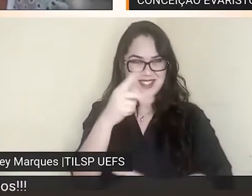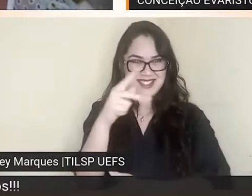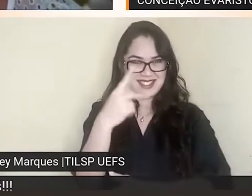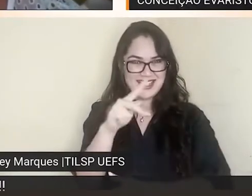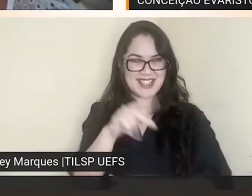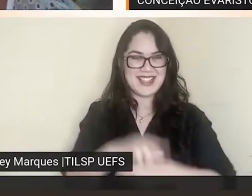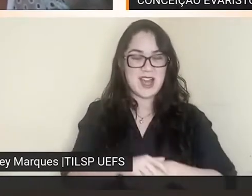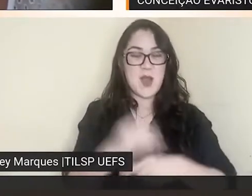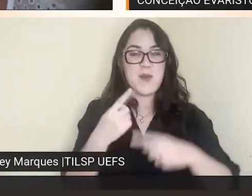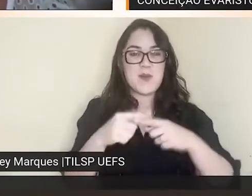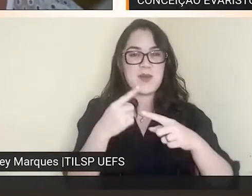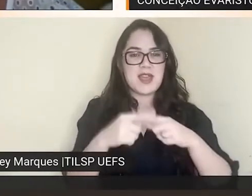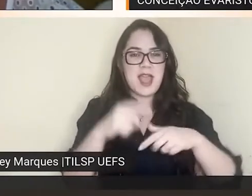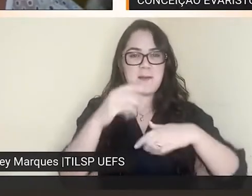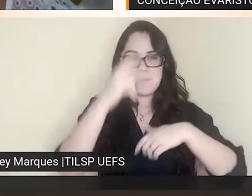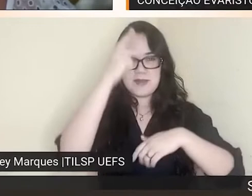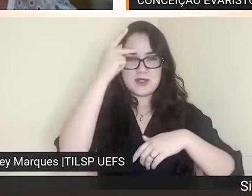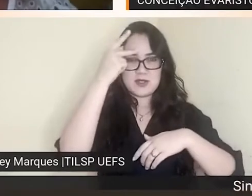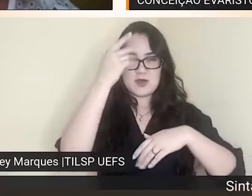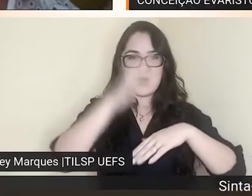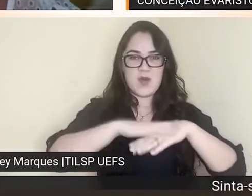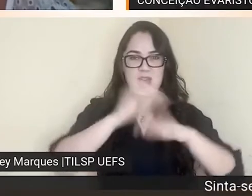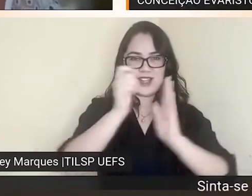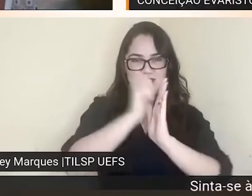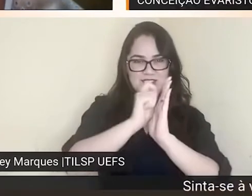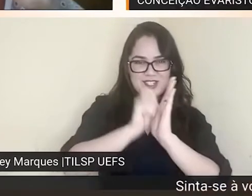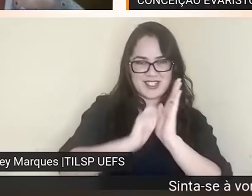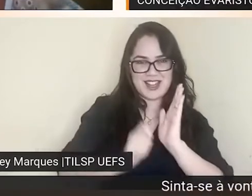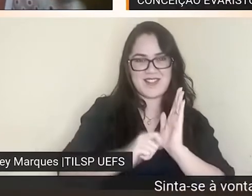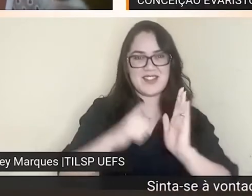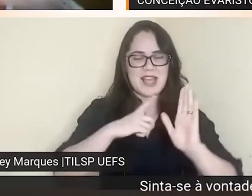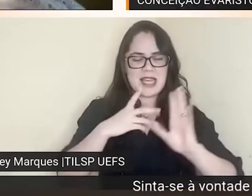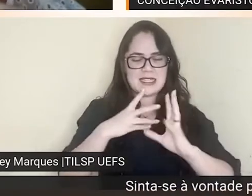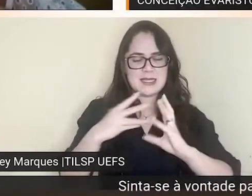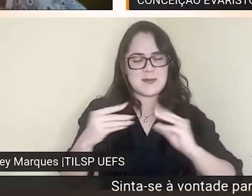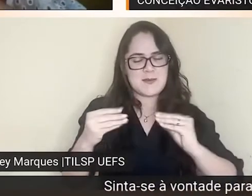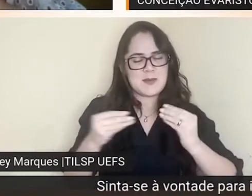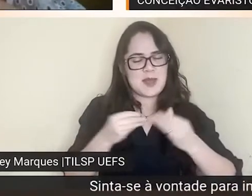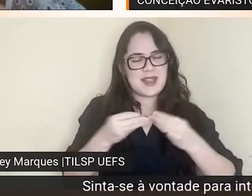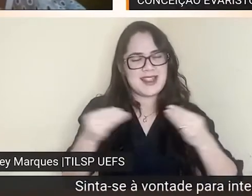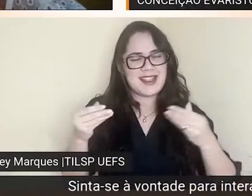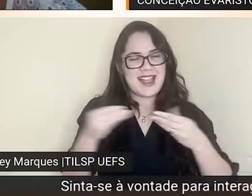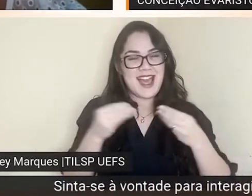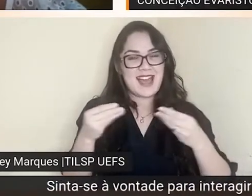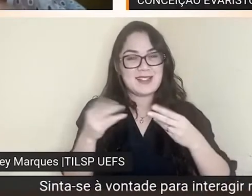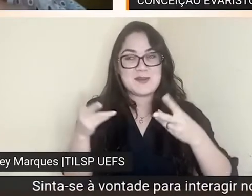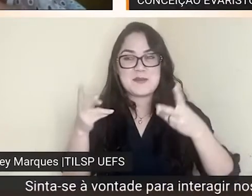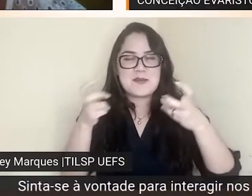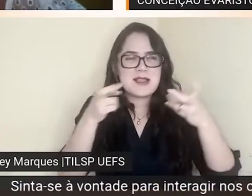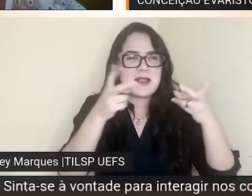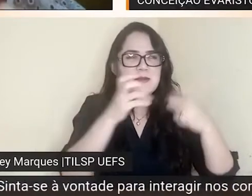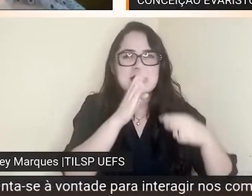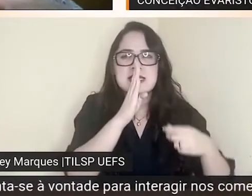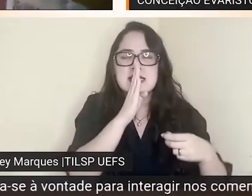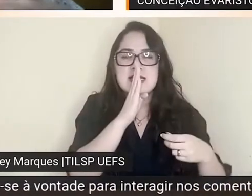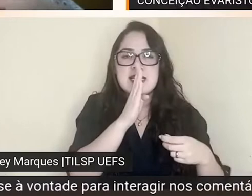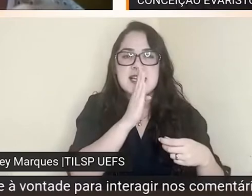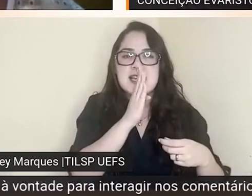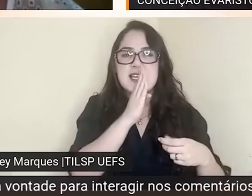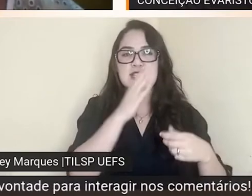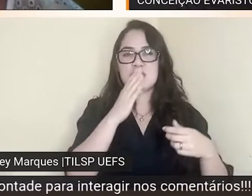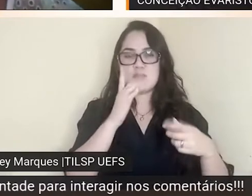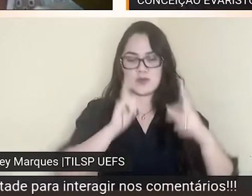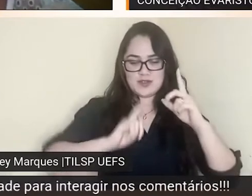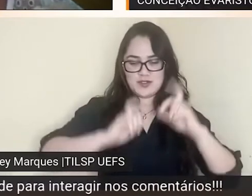essa sensibilidade de assuntar esse silêncio, esses gestos, coisa linda isso, e a gente percebe isso na tua obra.